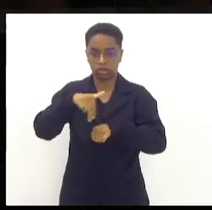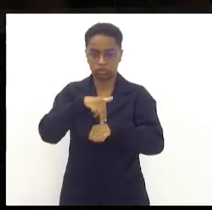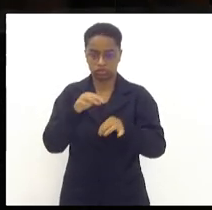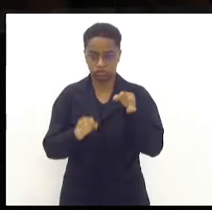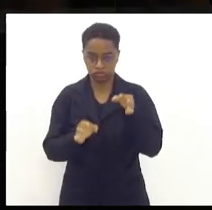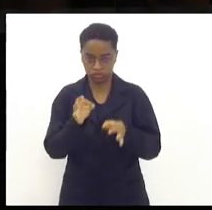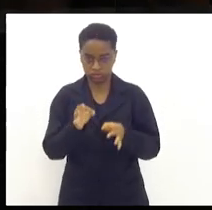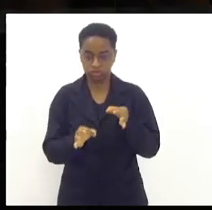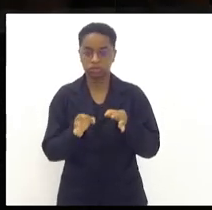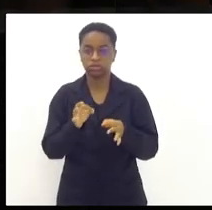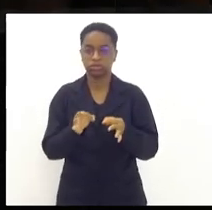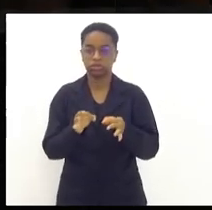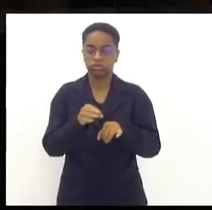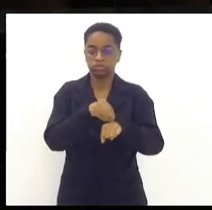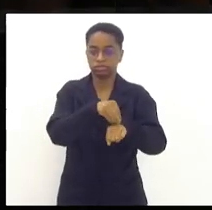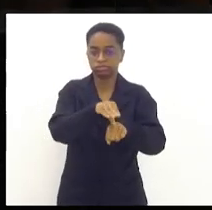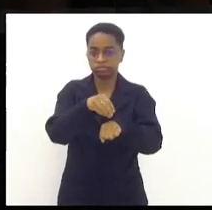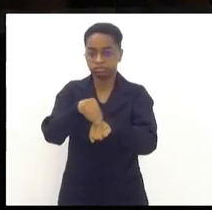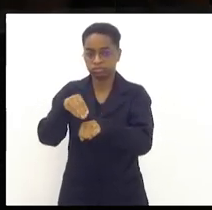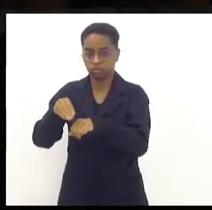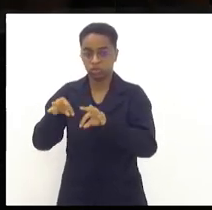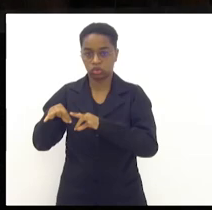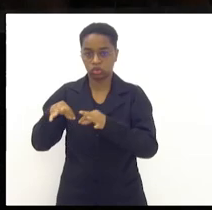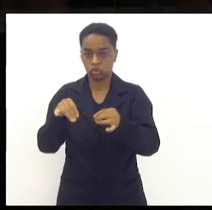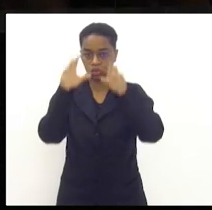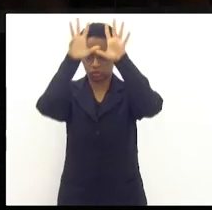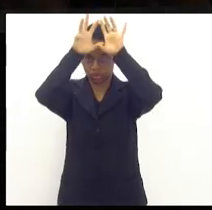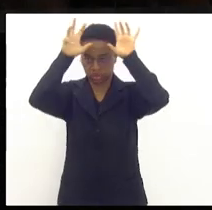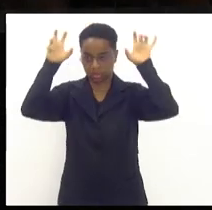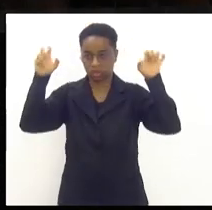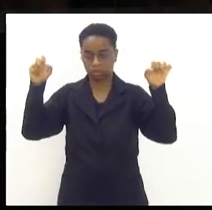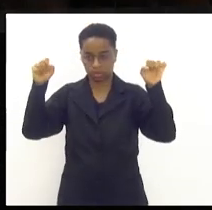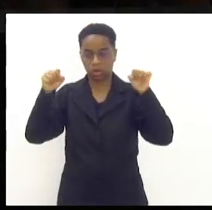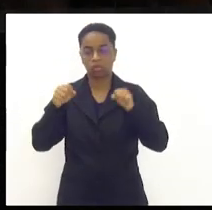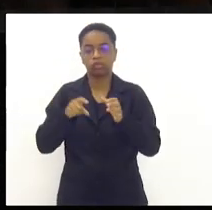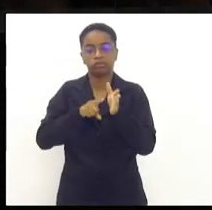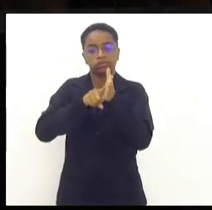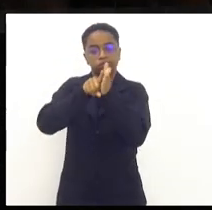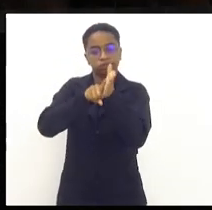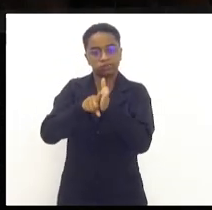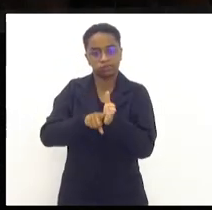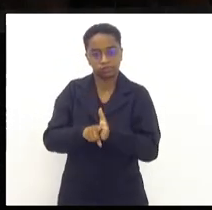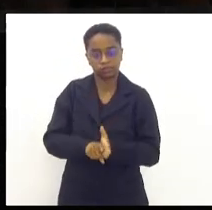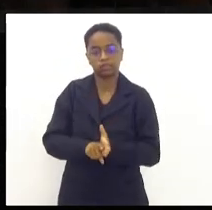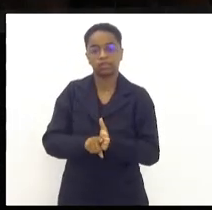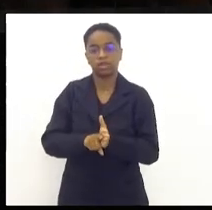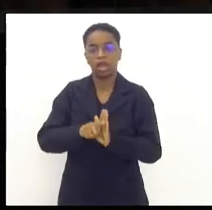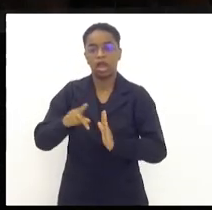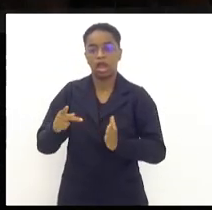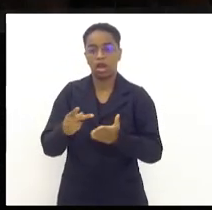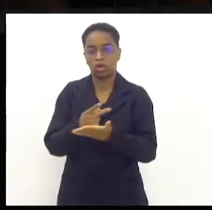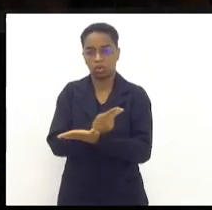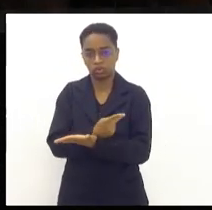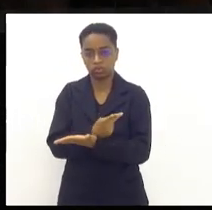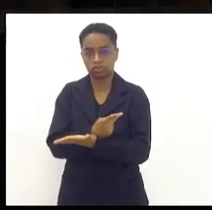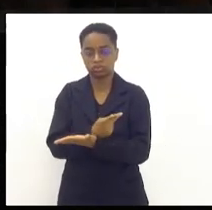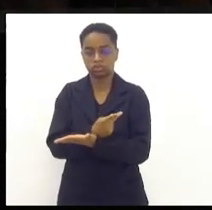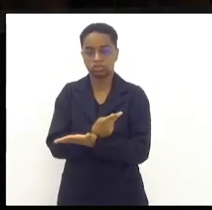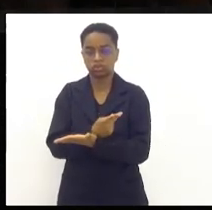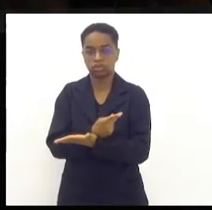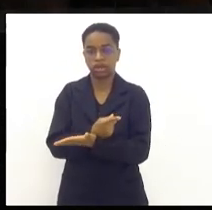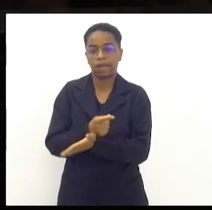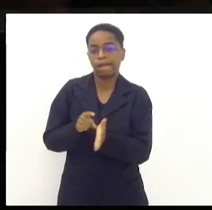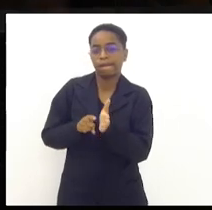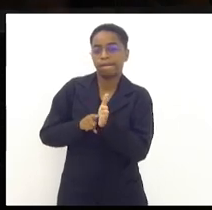Justiça, recomendou aos tribunais, né, que as investigações se dessem de forma mais